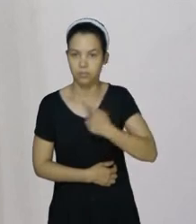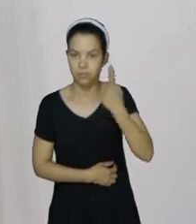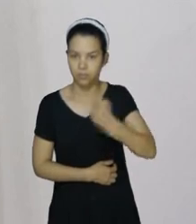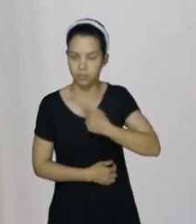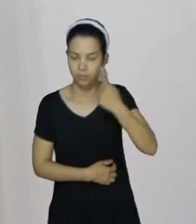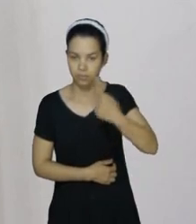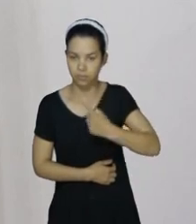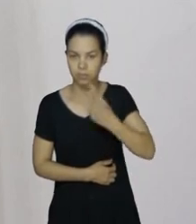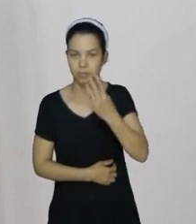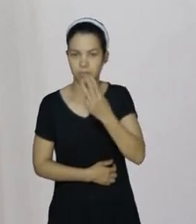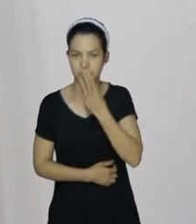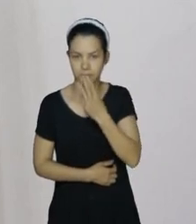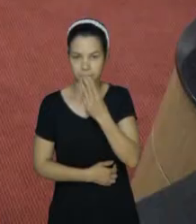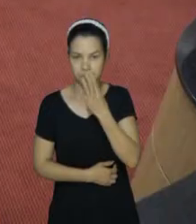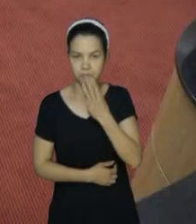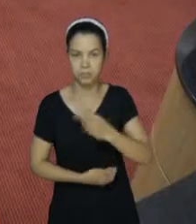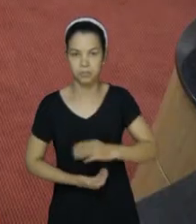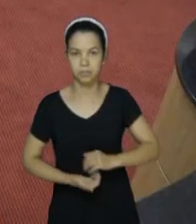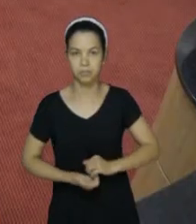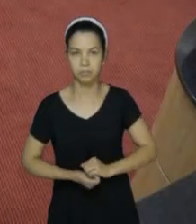Moacir Sopelsa.